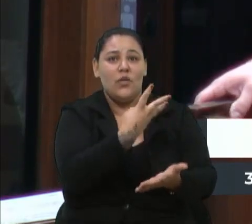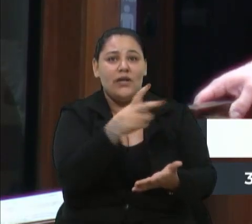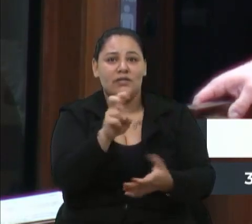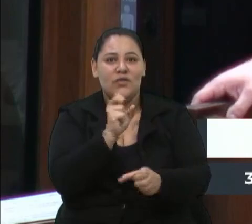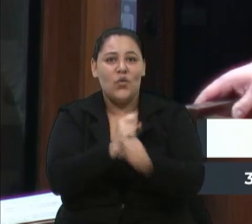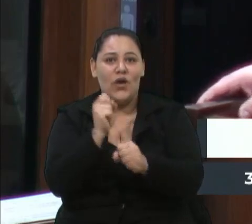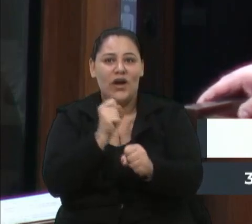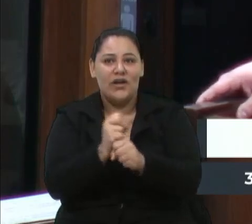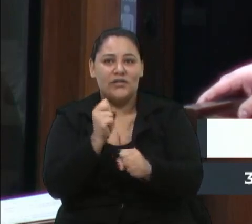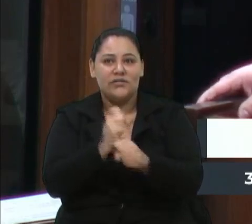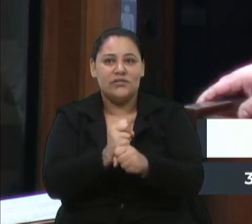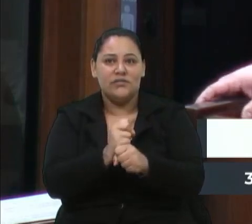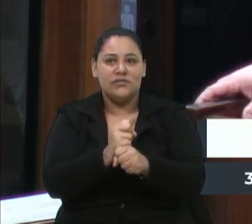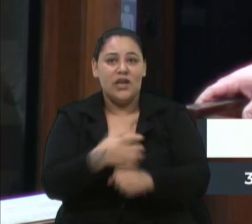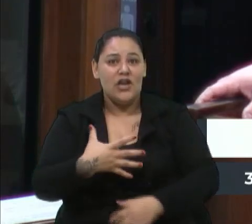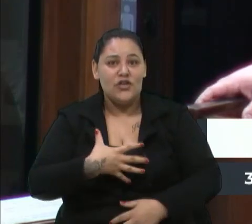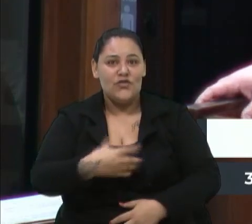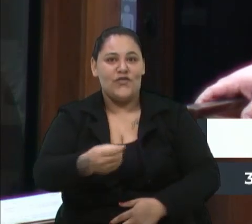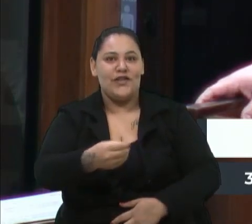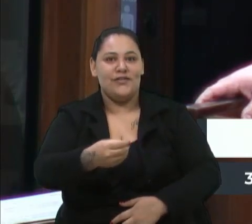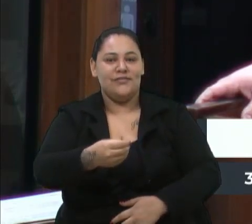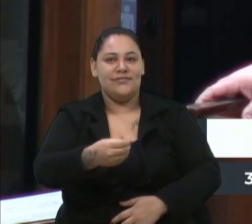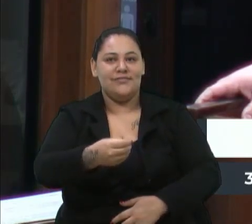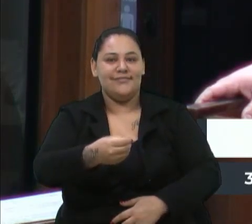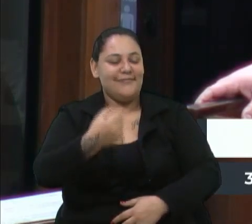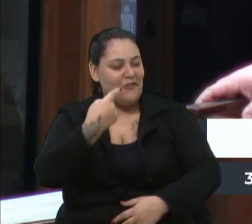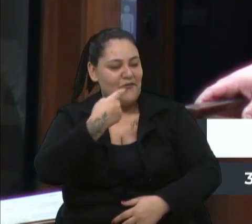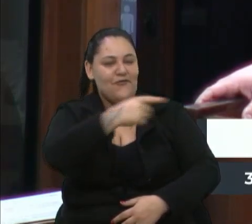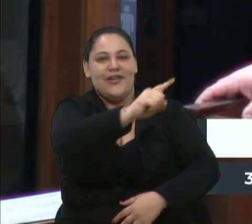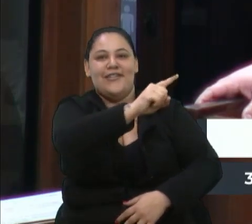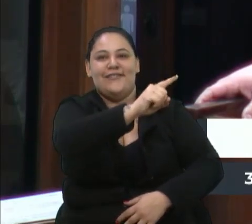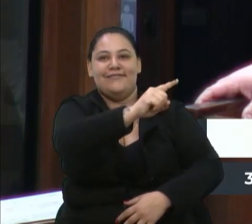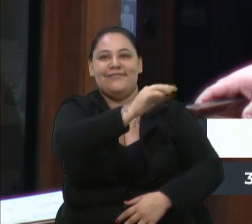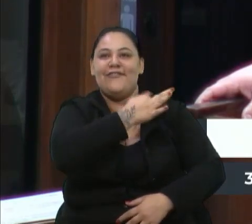cursinho e os filhos vão para a Universidade Federal.